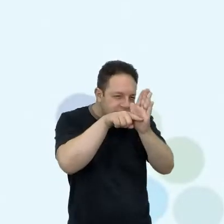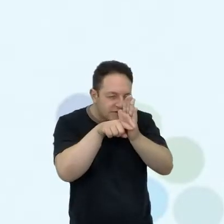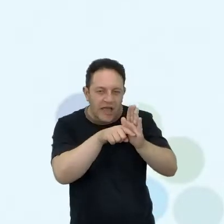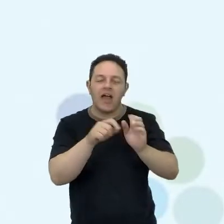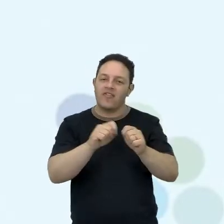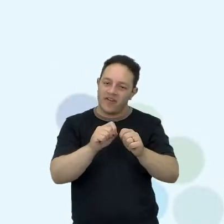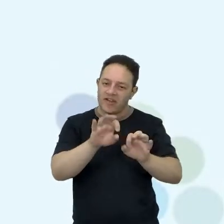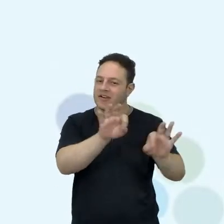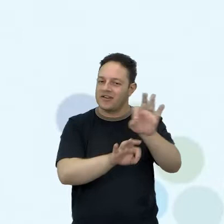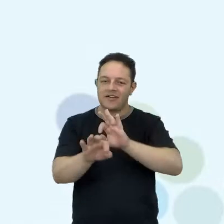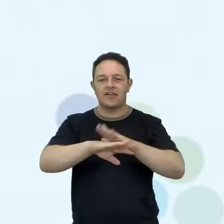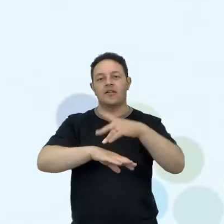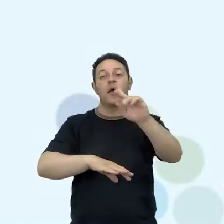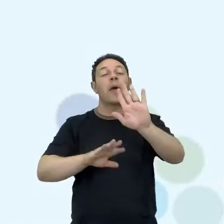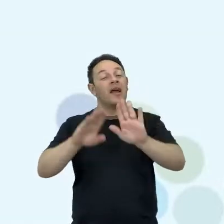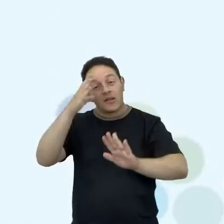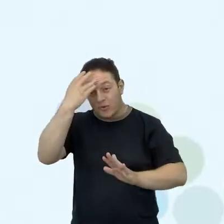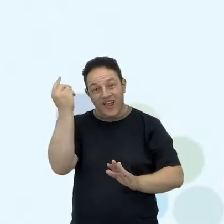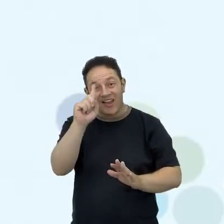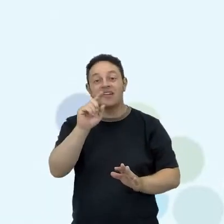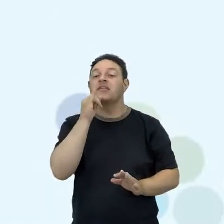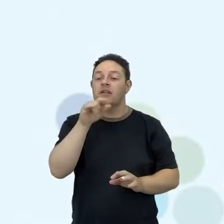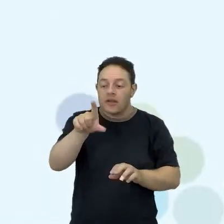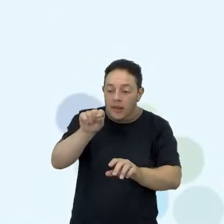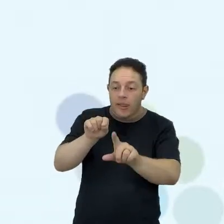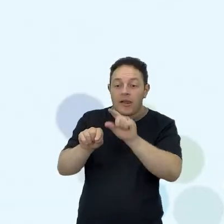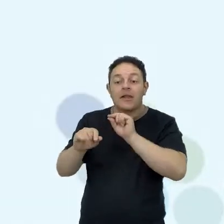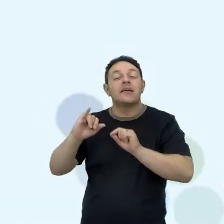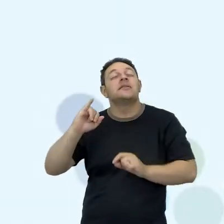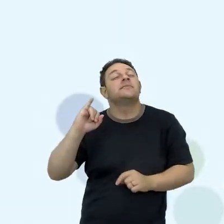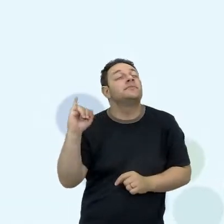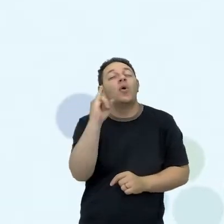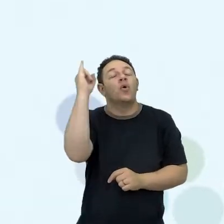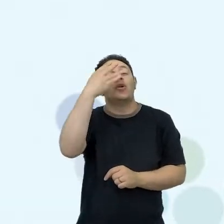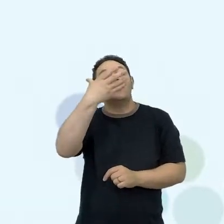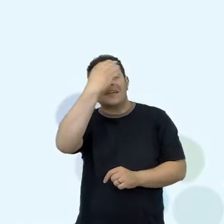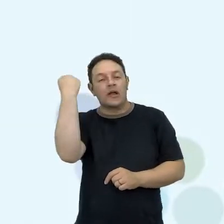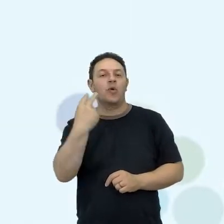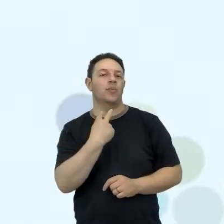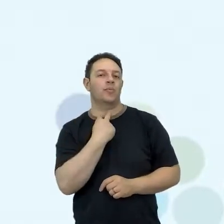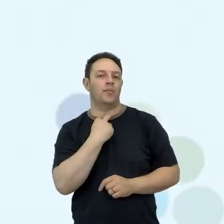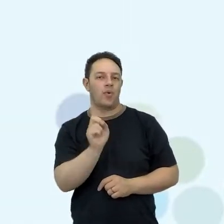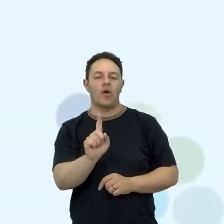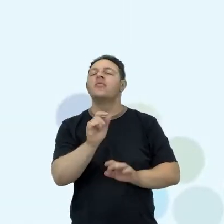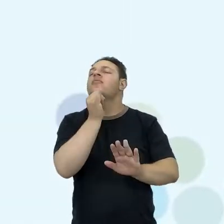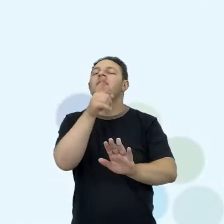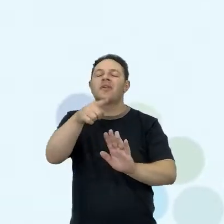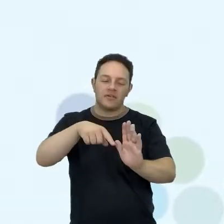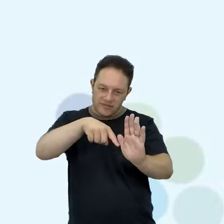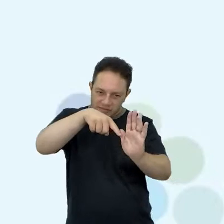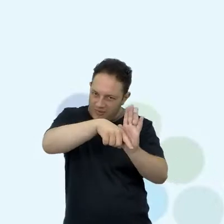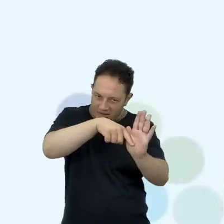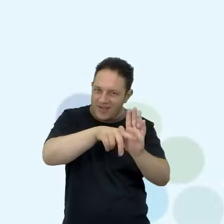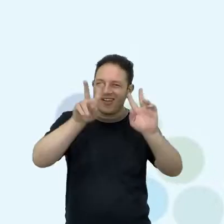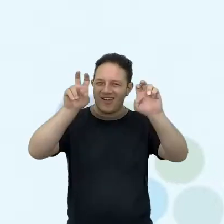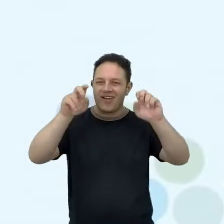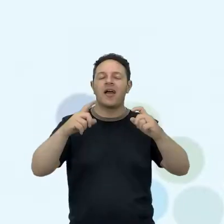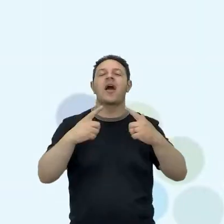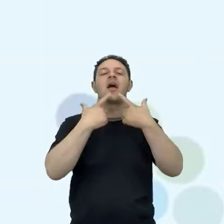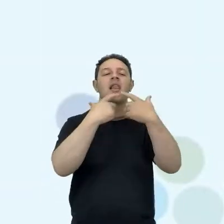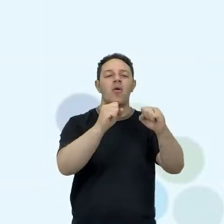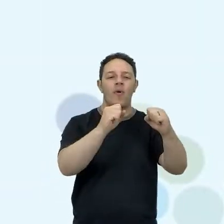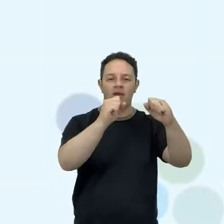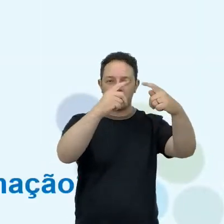na pesquisa, considerando o tema escolhido. Então, tem alguns pontos que são... O que precisa ter, então, nessa pesquisa? Como a gente está falando de linguagem, quais